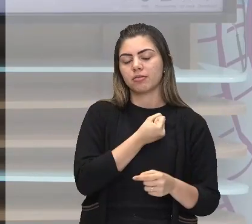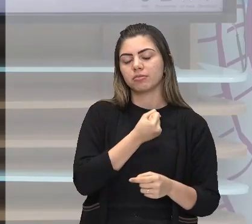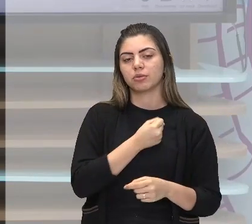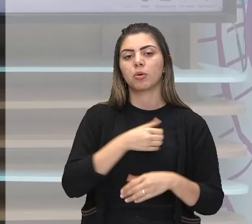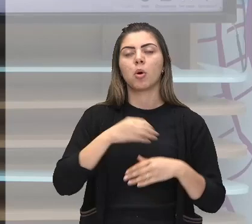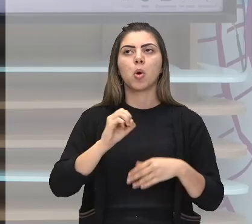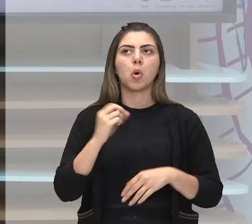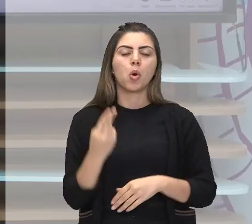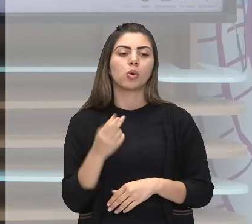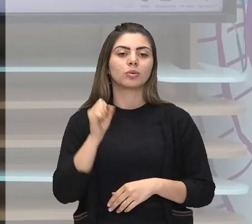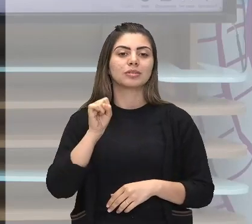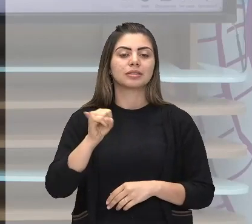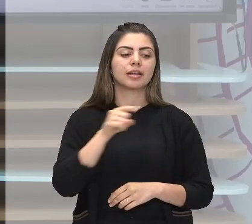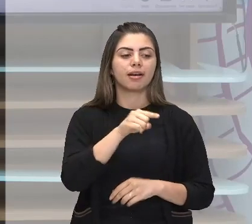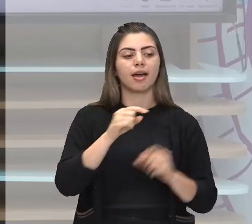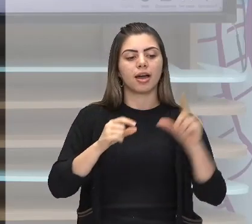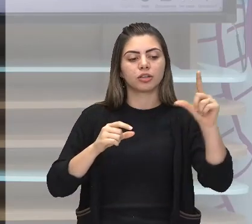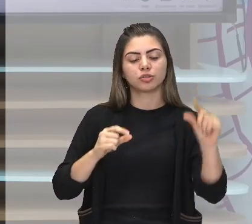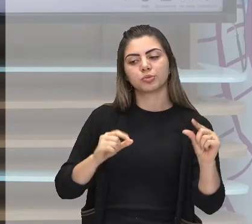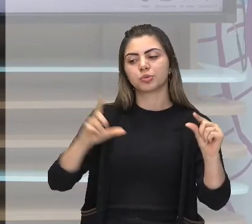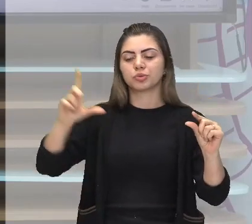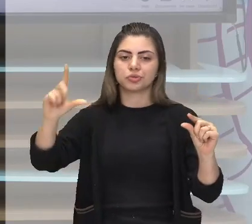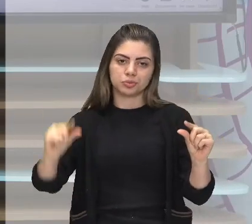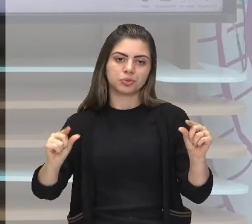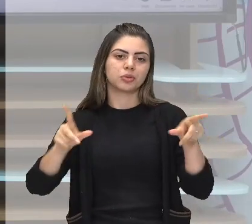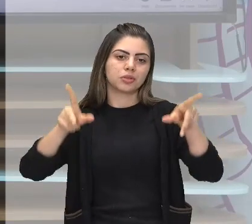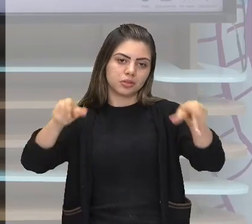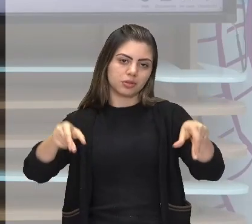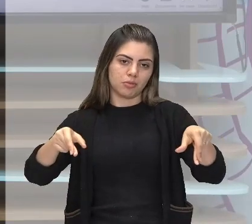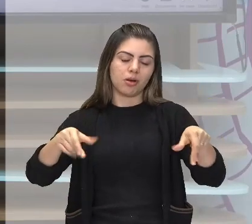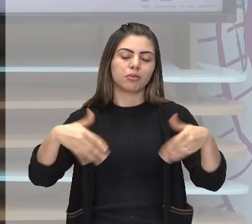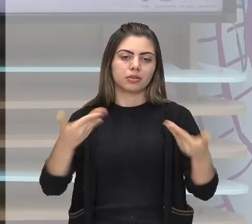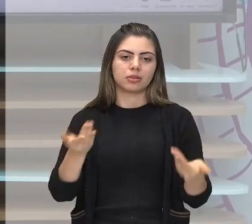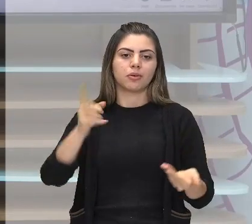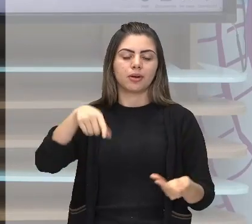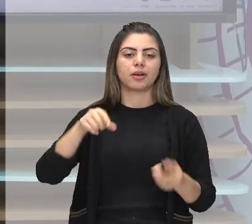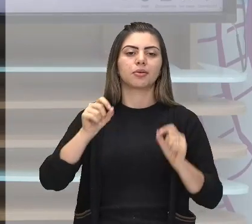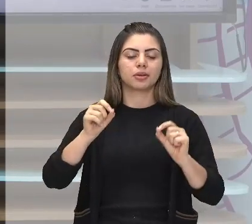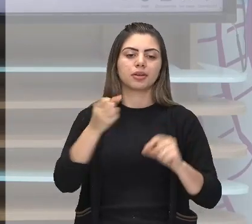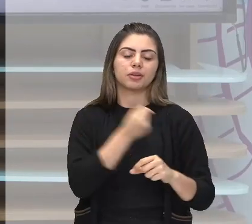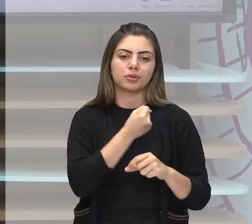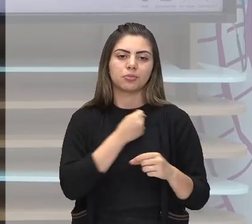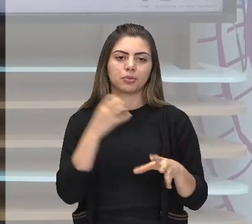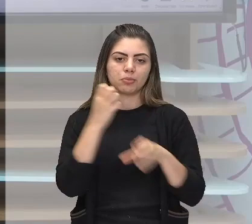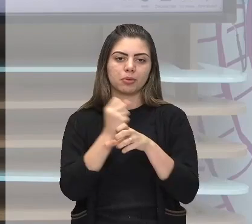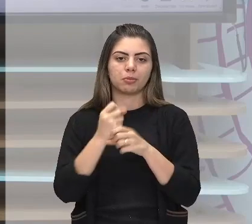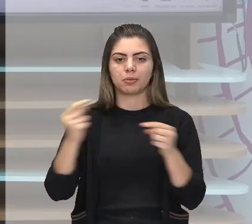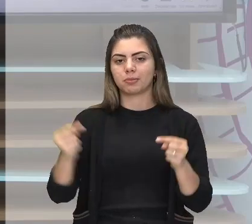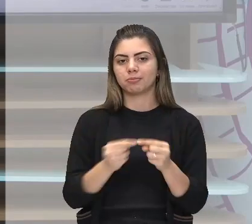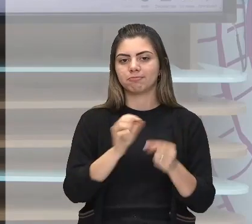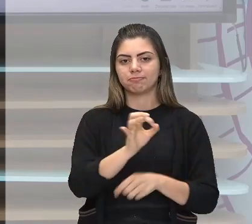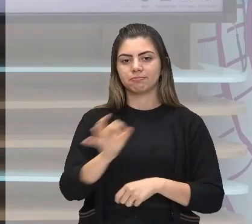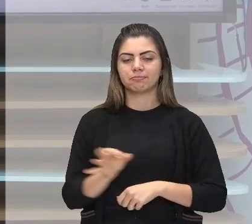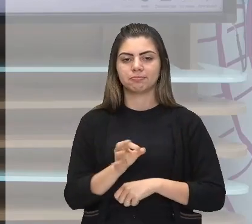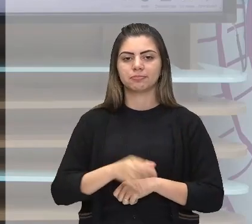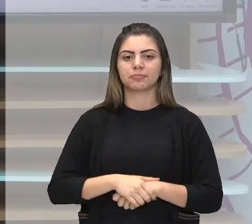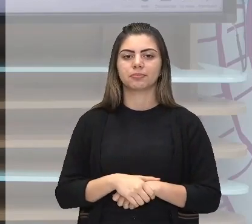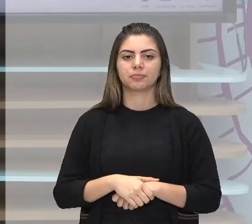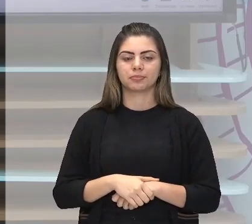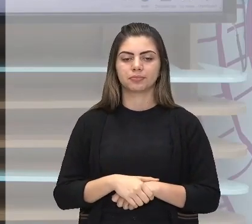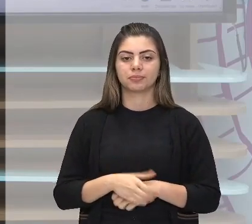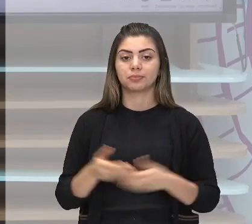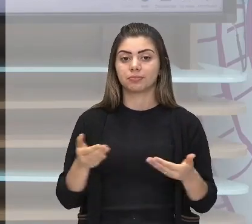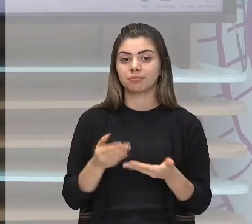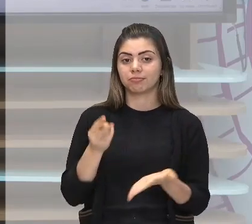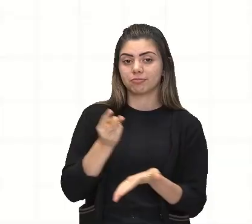uma diminui e a outra diminui, ela também é dita grandeza diretamente proporcional. Beleza? Vamos